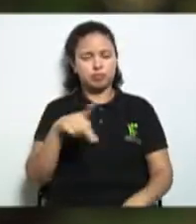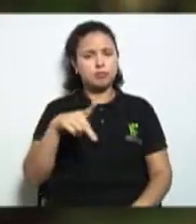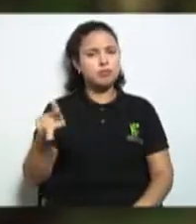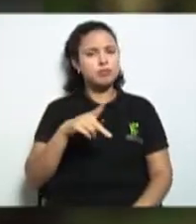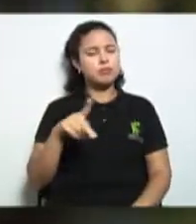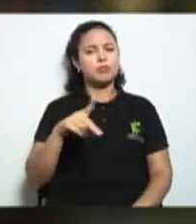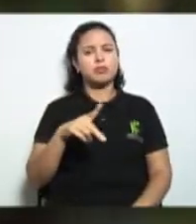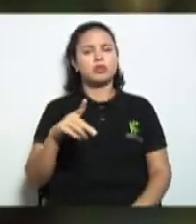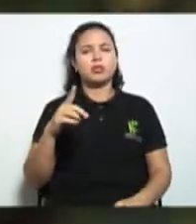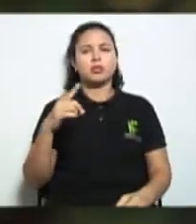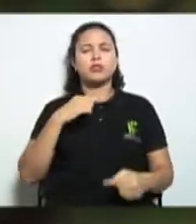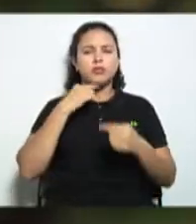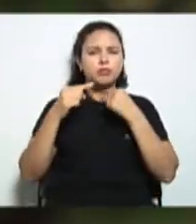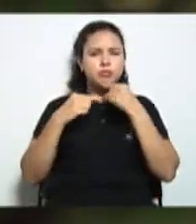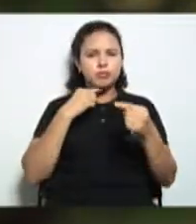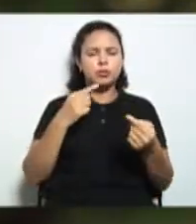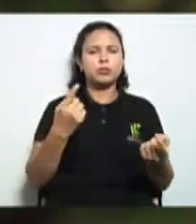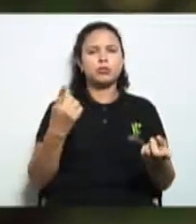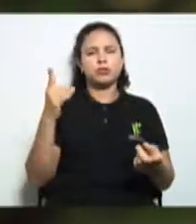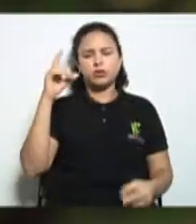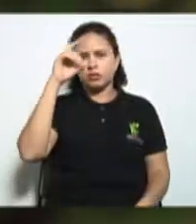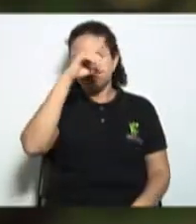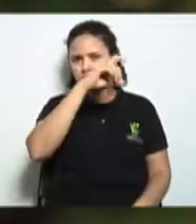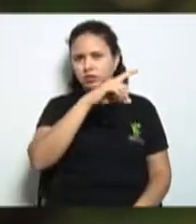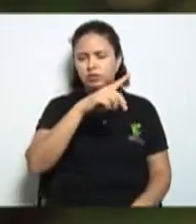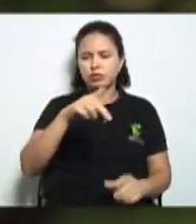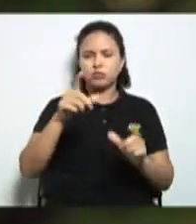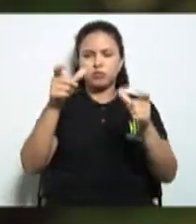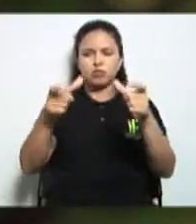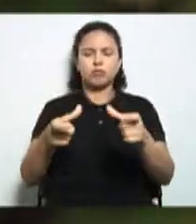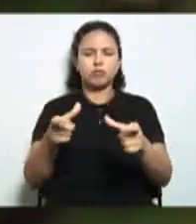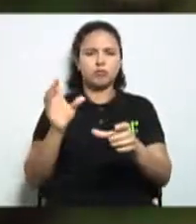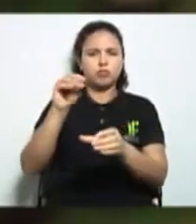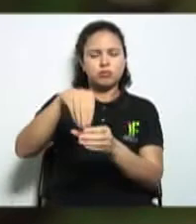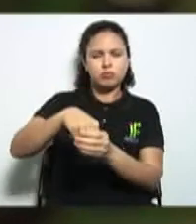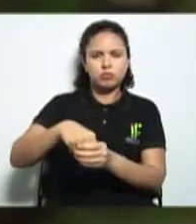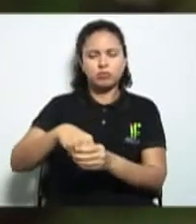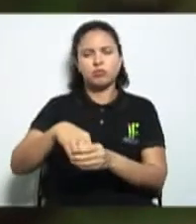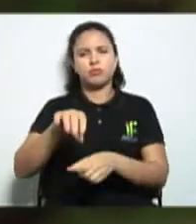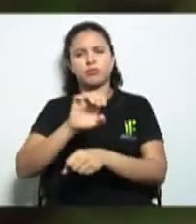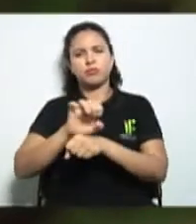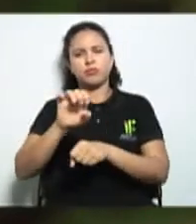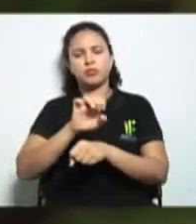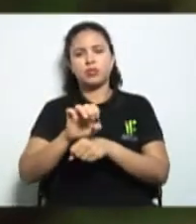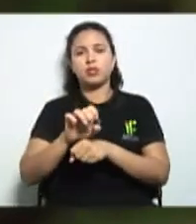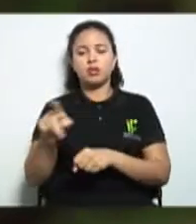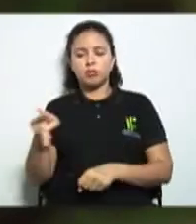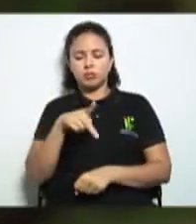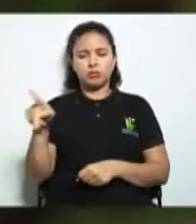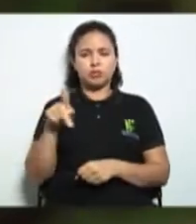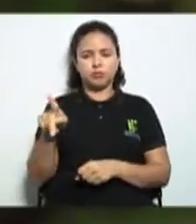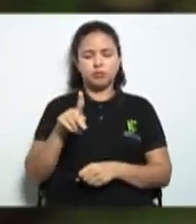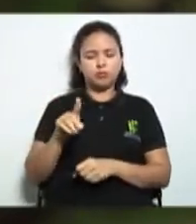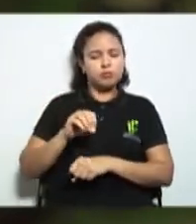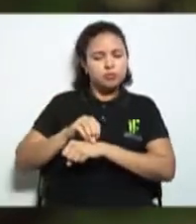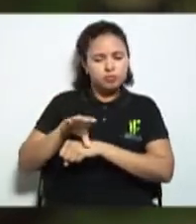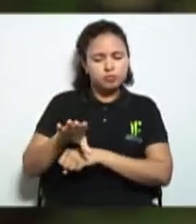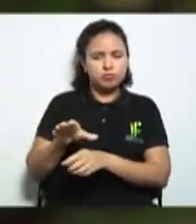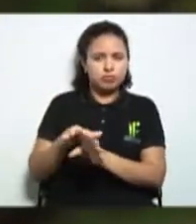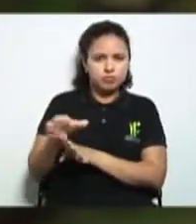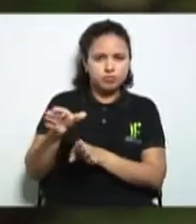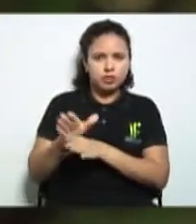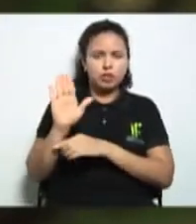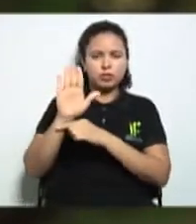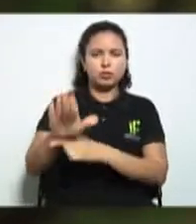dificuldades encontradas no estágio para que o professor possa estar orientando ele e auxiliando ele nesse sentido.